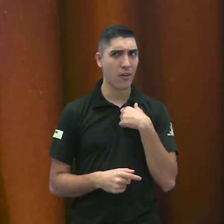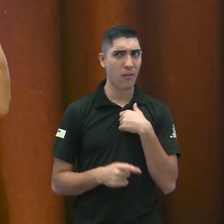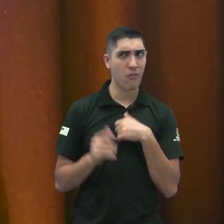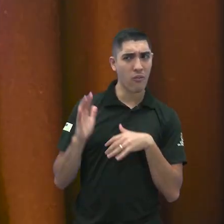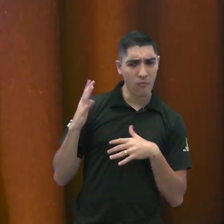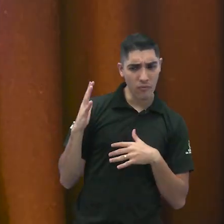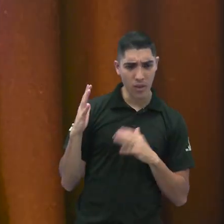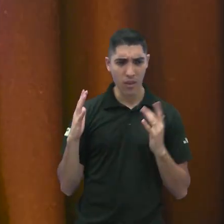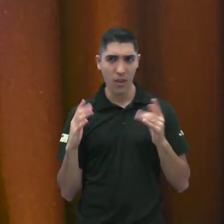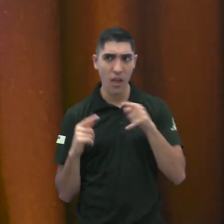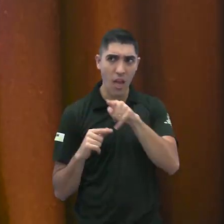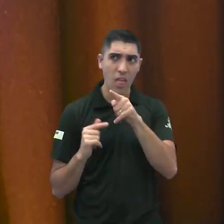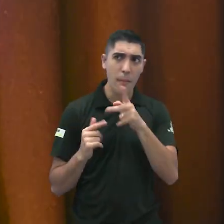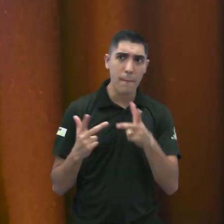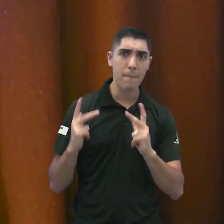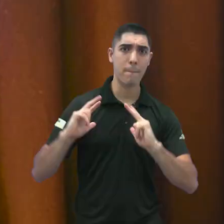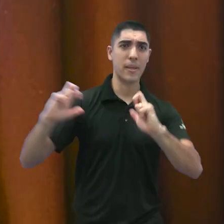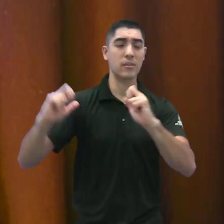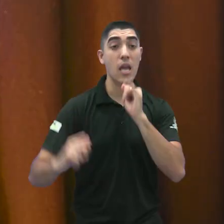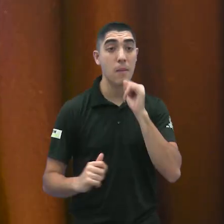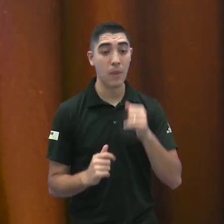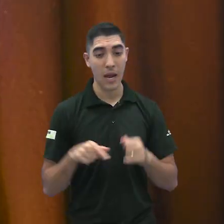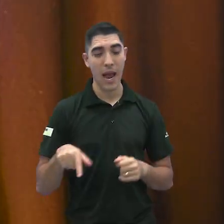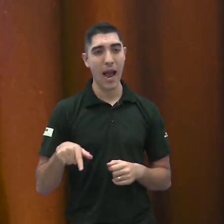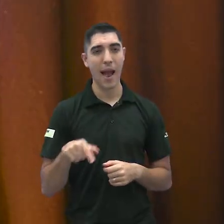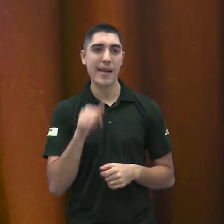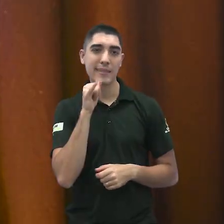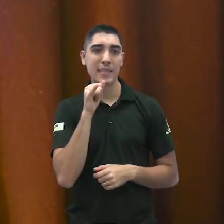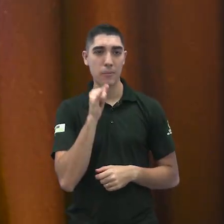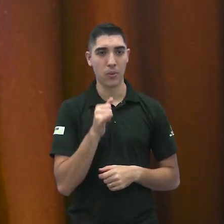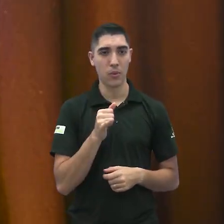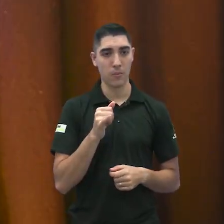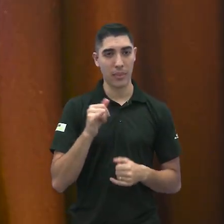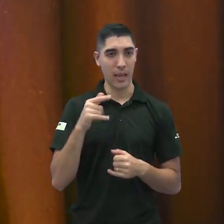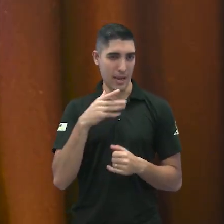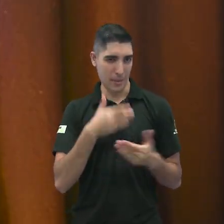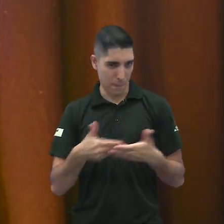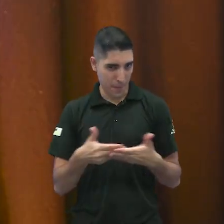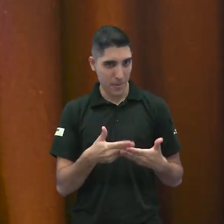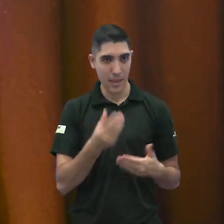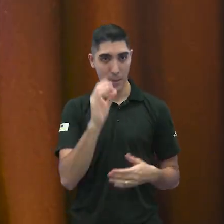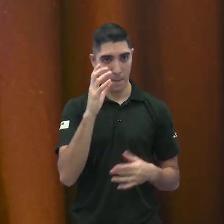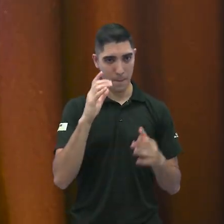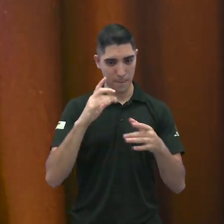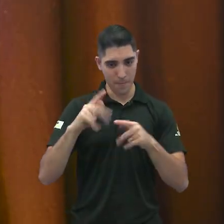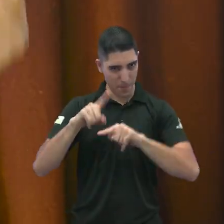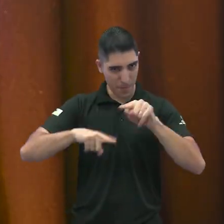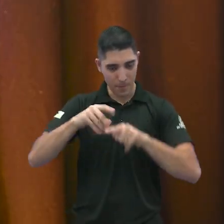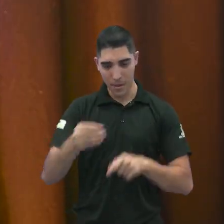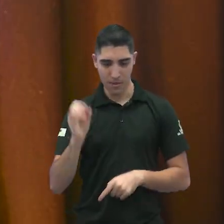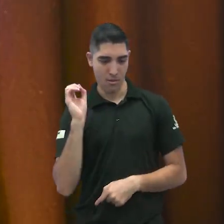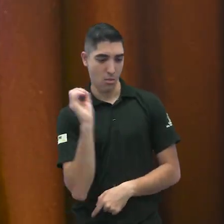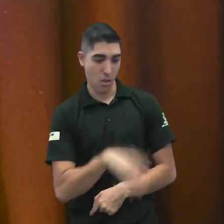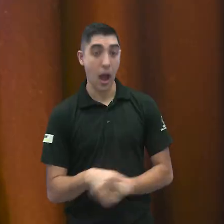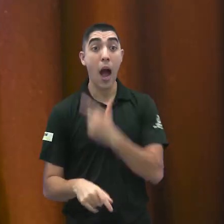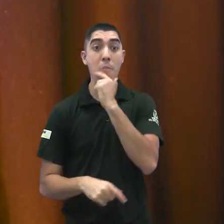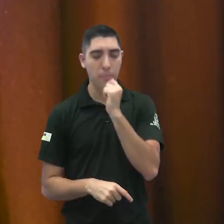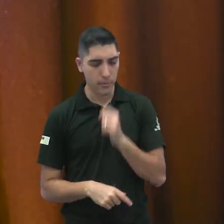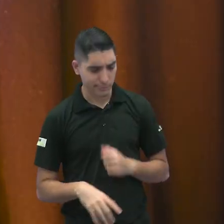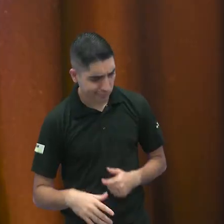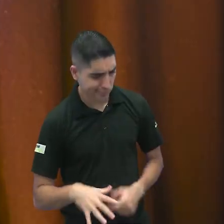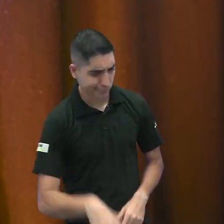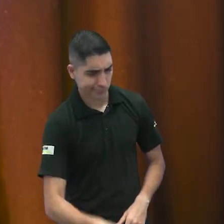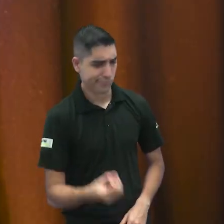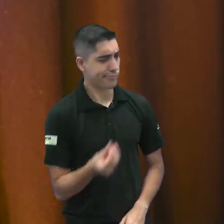isso, ele faz isso, que interessante. Aí a criança joga o brinquedo no chão, aí o pai vai lá, pega, não pode jogar. Ela tá ali criando na cabeça dela, só percebendo o mundo